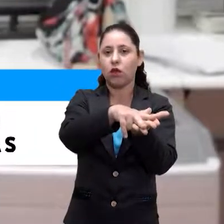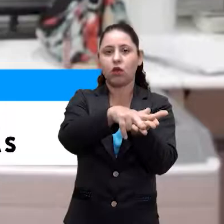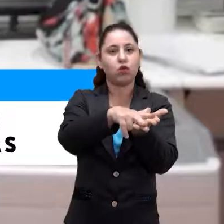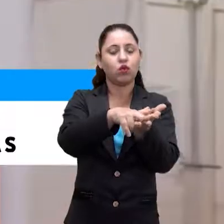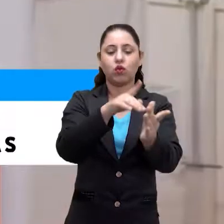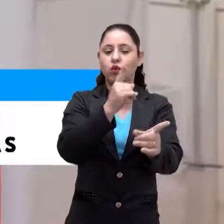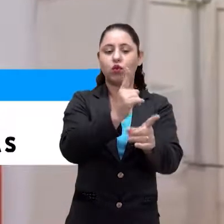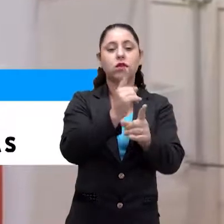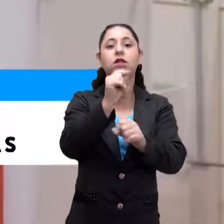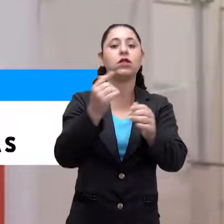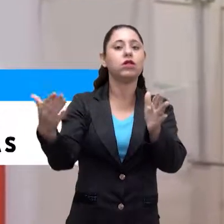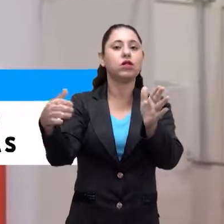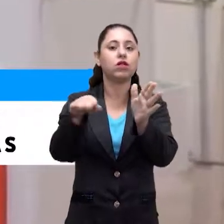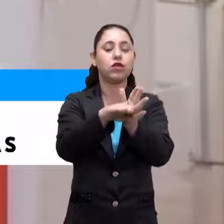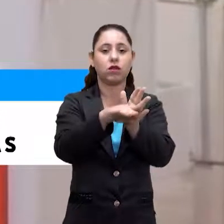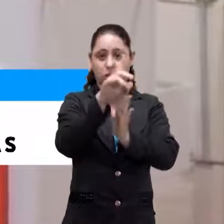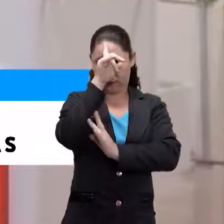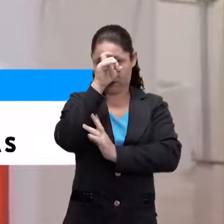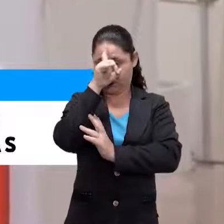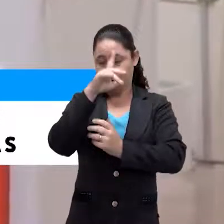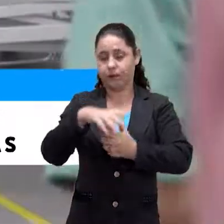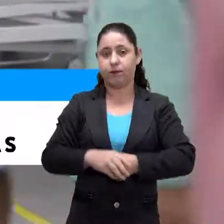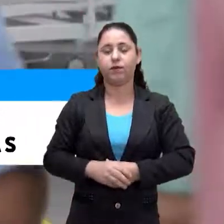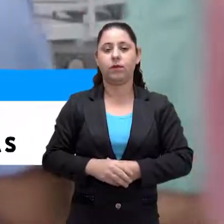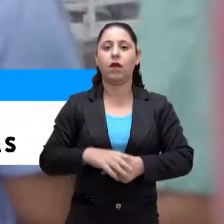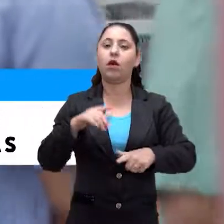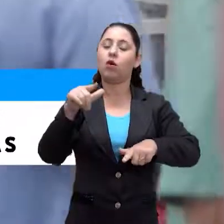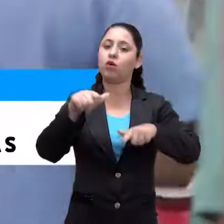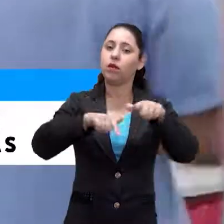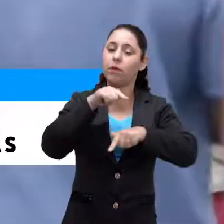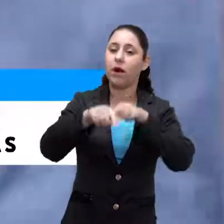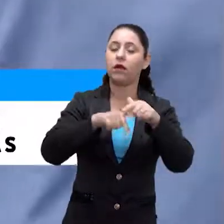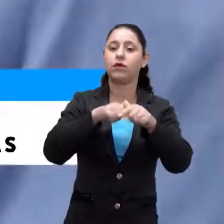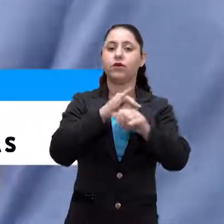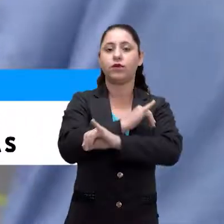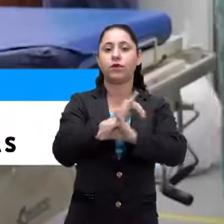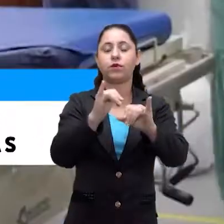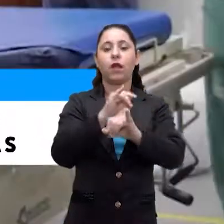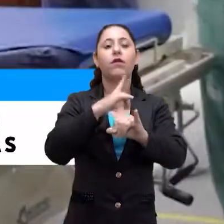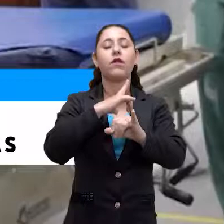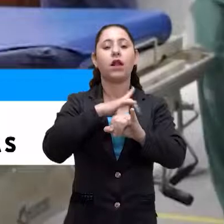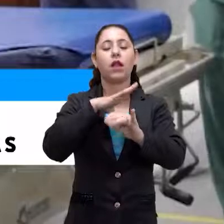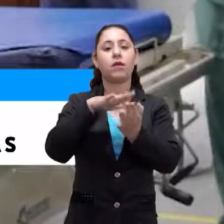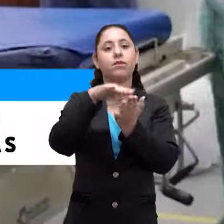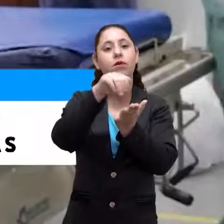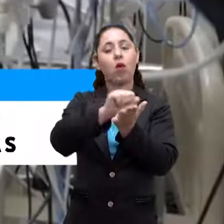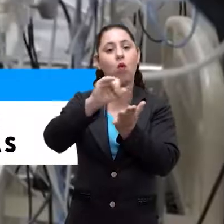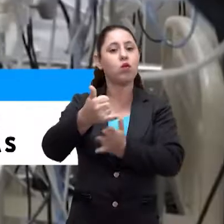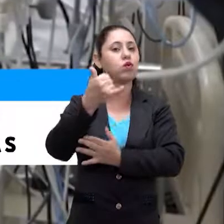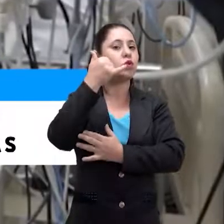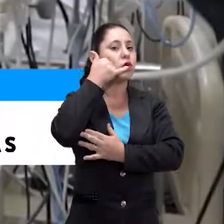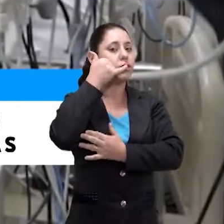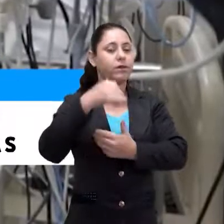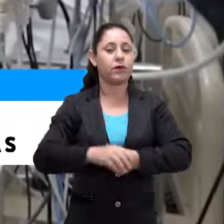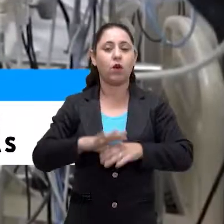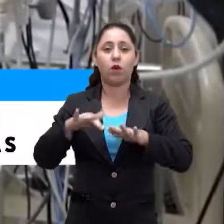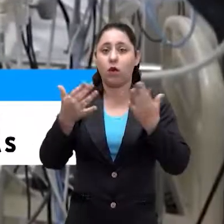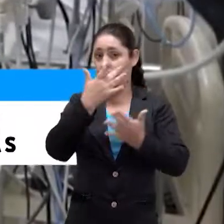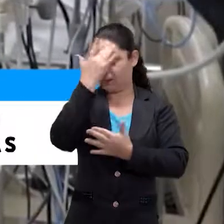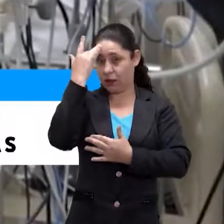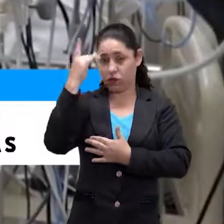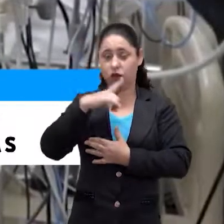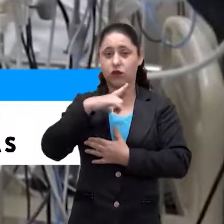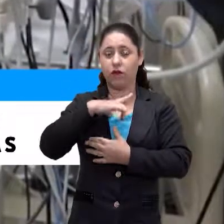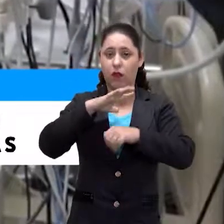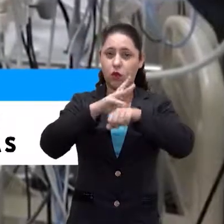sem a identificação de quem chega à unidade. Esse serviço de informação deverá atuar por meios digitais ou telefônicos, quando